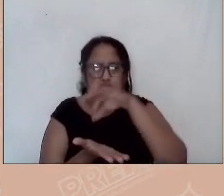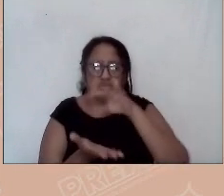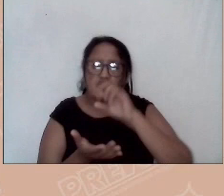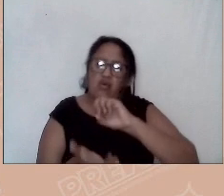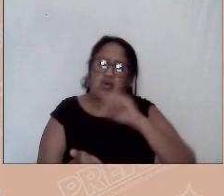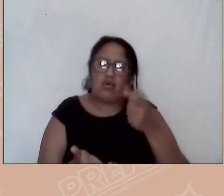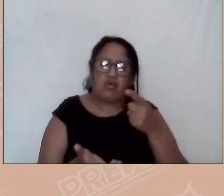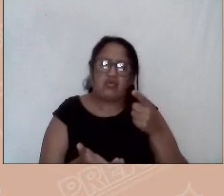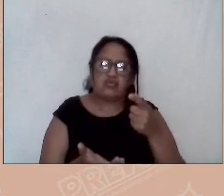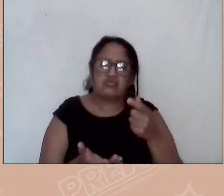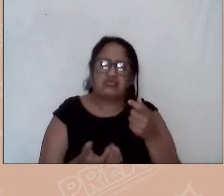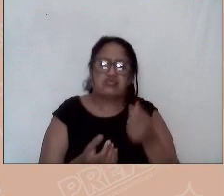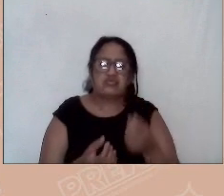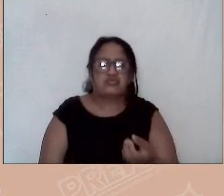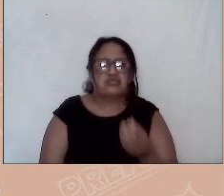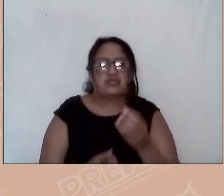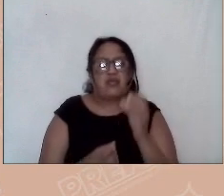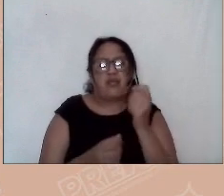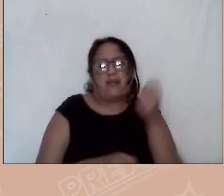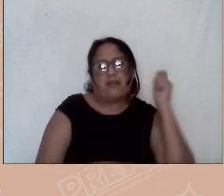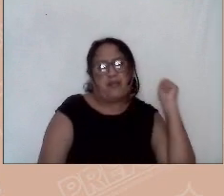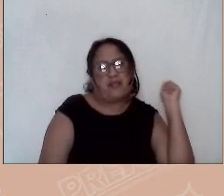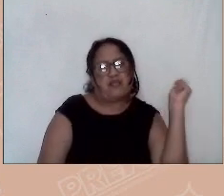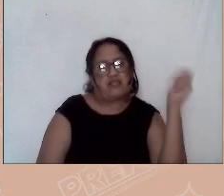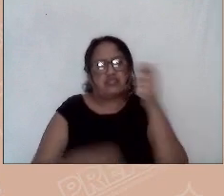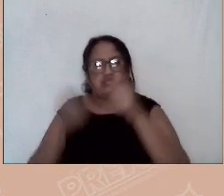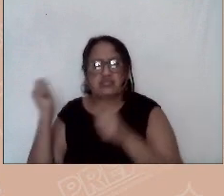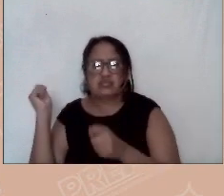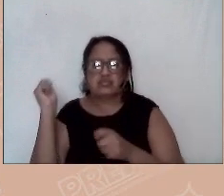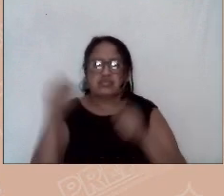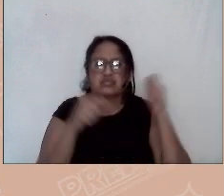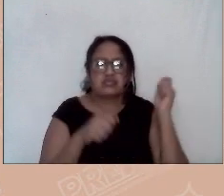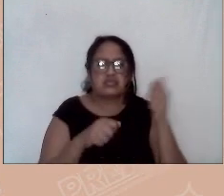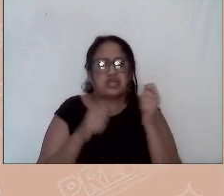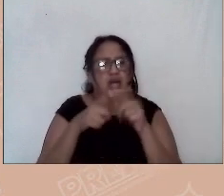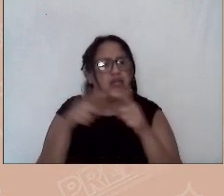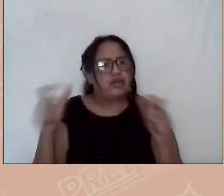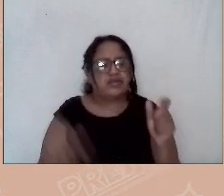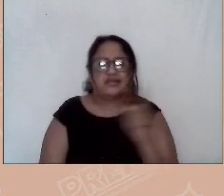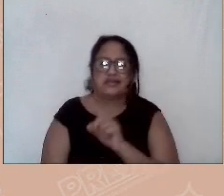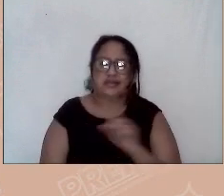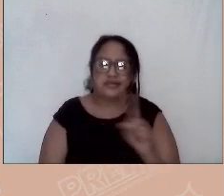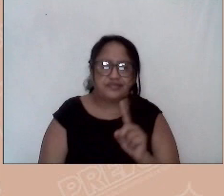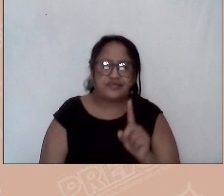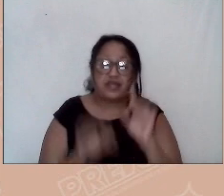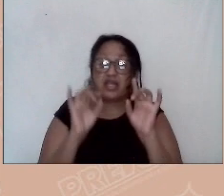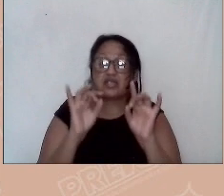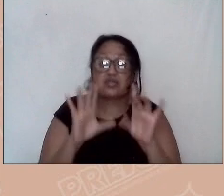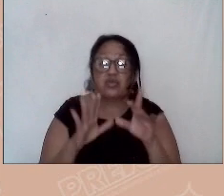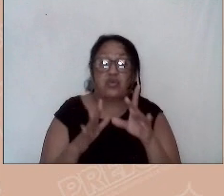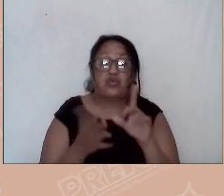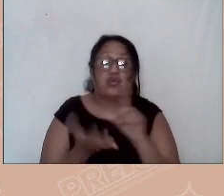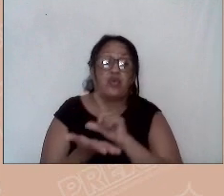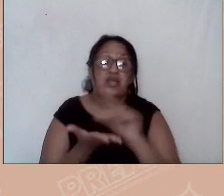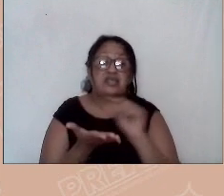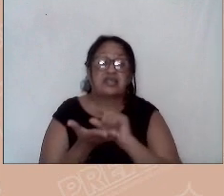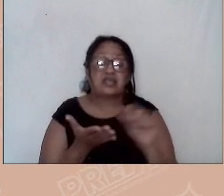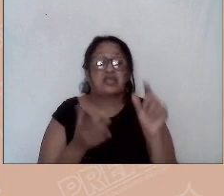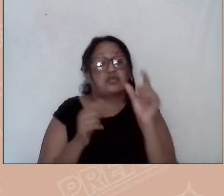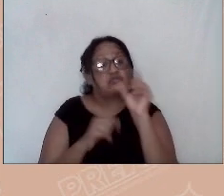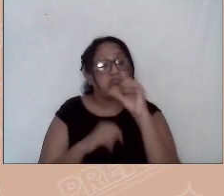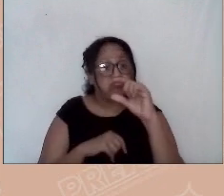most of them are not então a maioria deles não são certo gente então isso aqui foi um artigo um trecho de um artigo